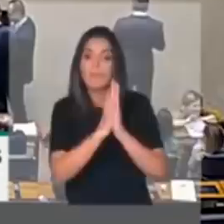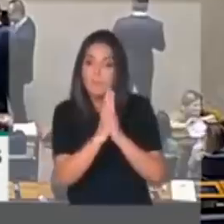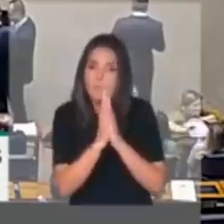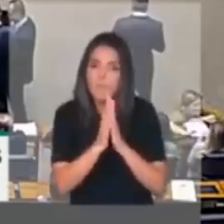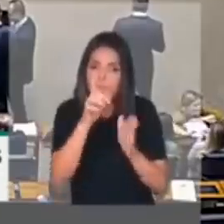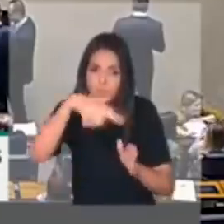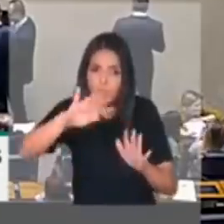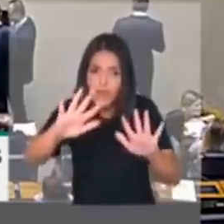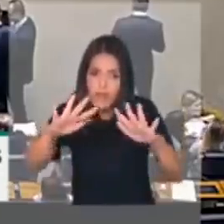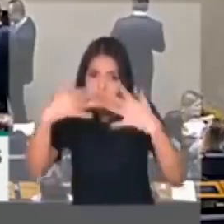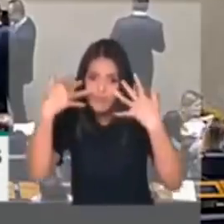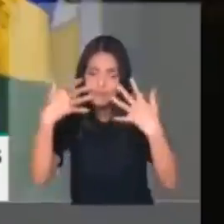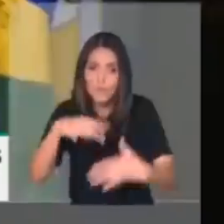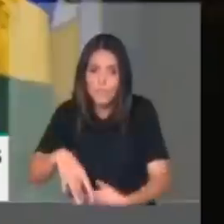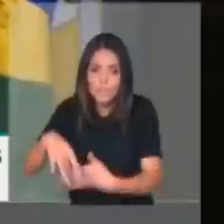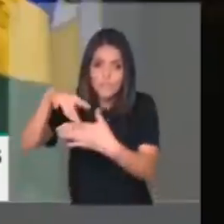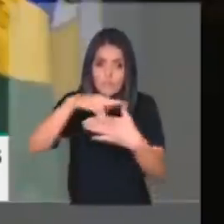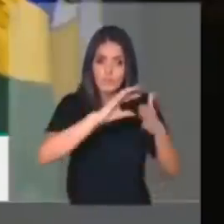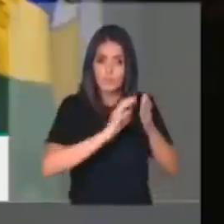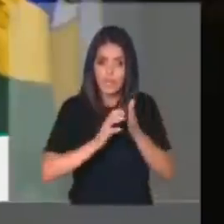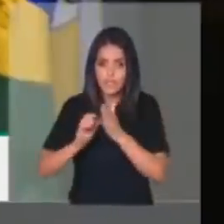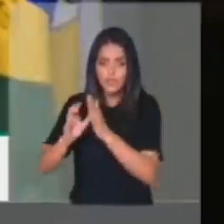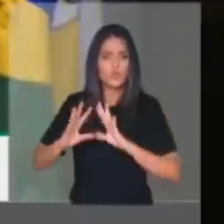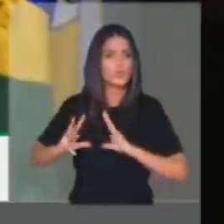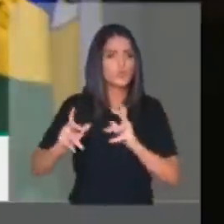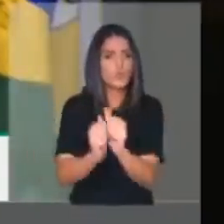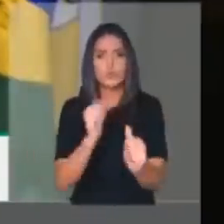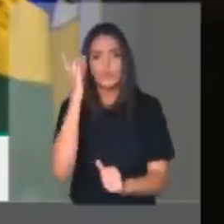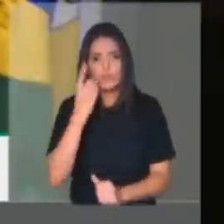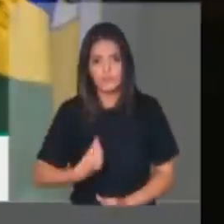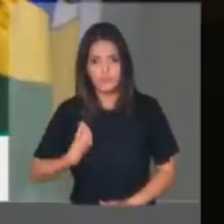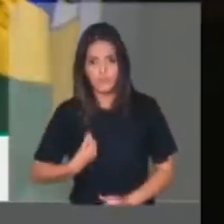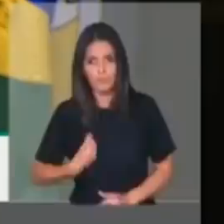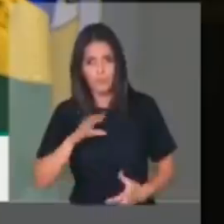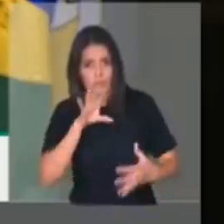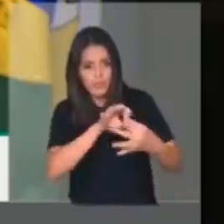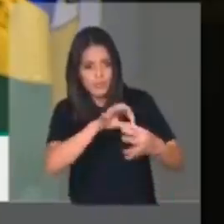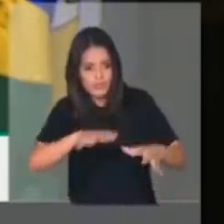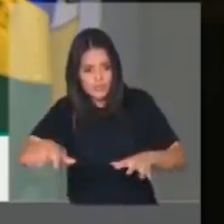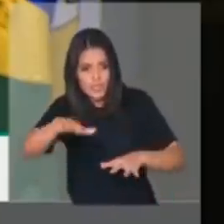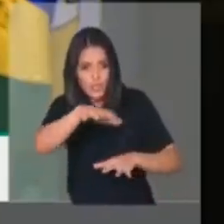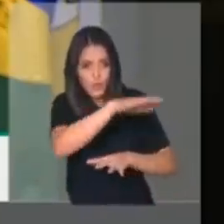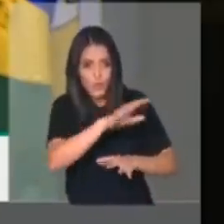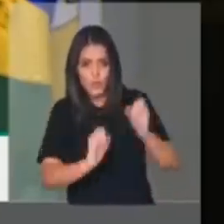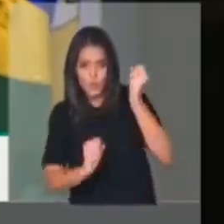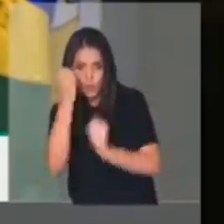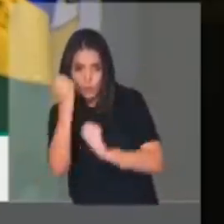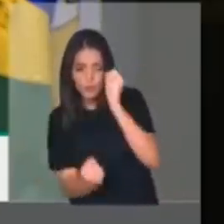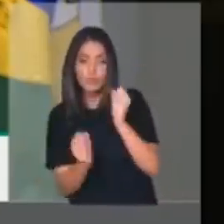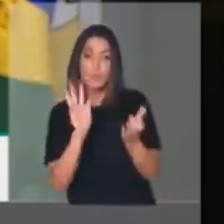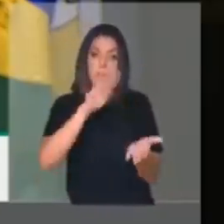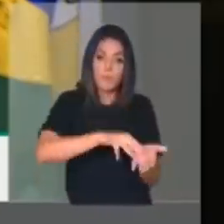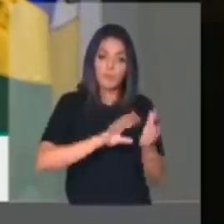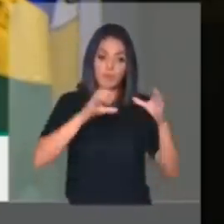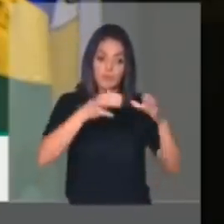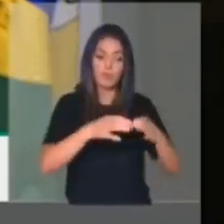dos parlamentares, das lideranças, dos partidos, de todos os parlamentares que têm ligação com qualquer setor produtivo, dos membros da Frente